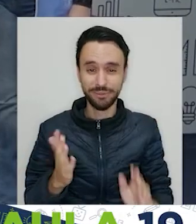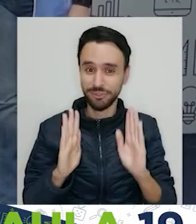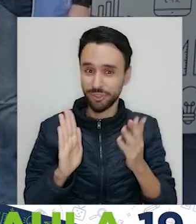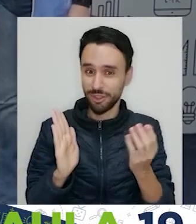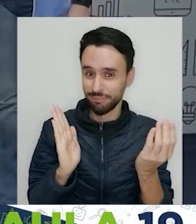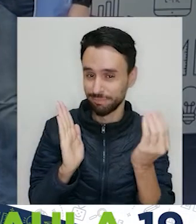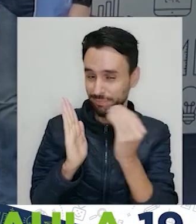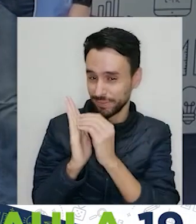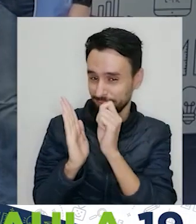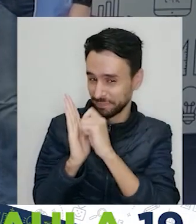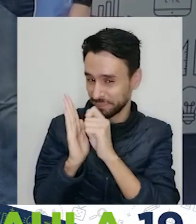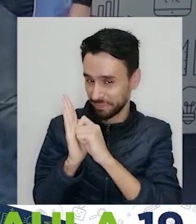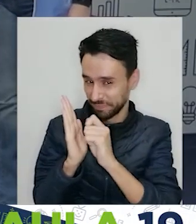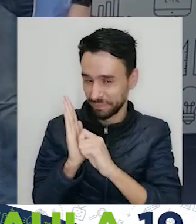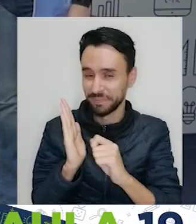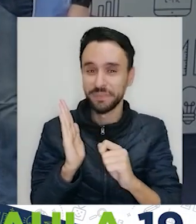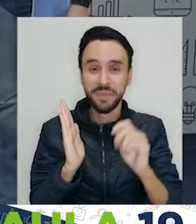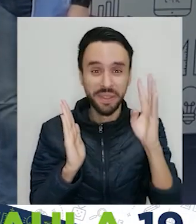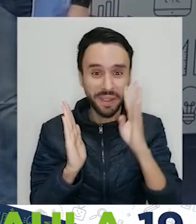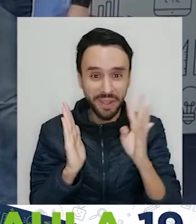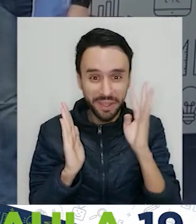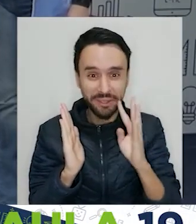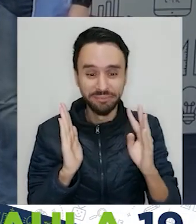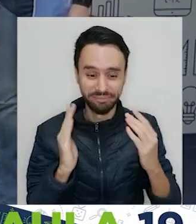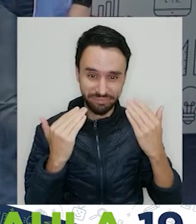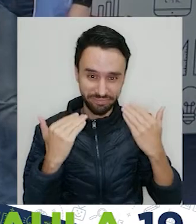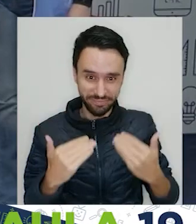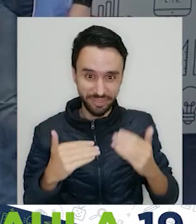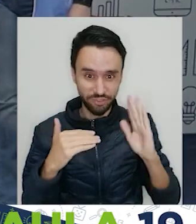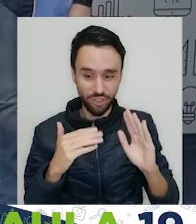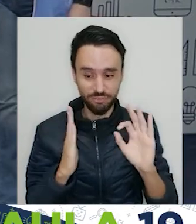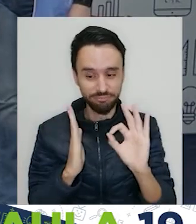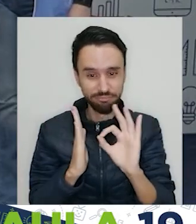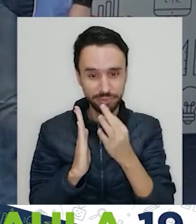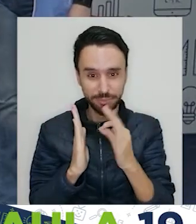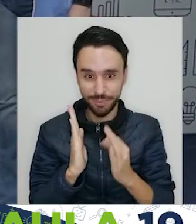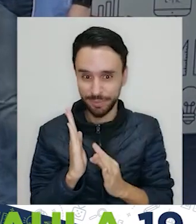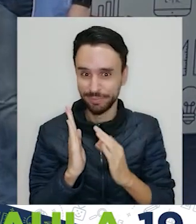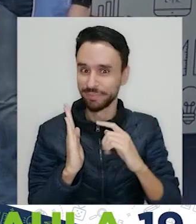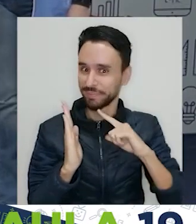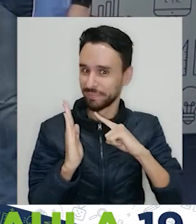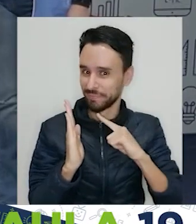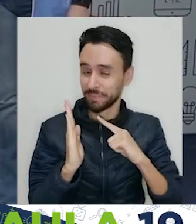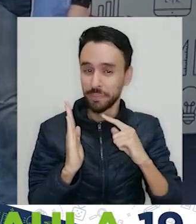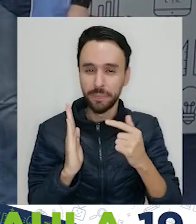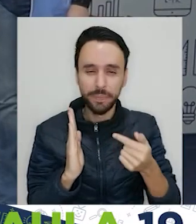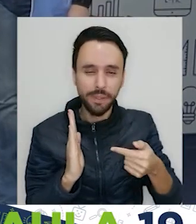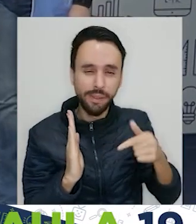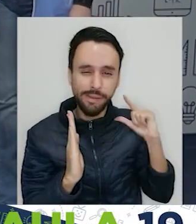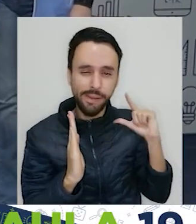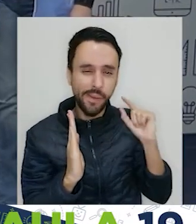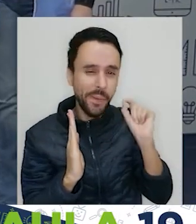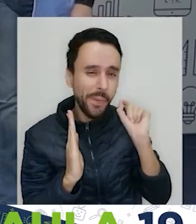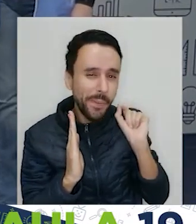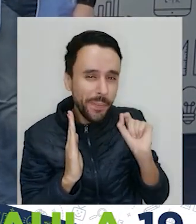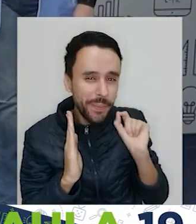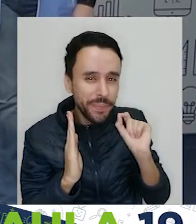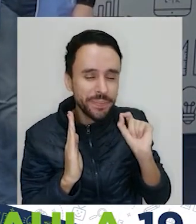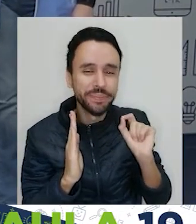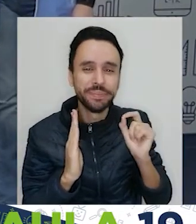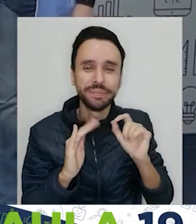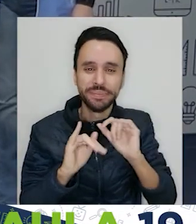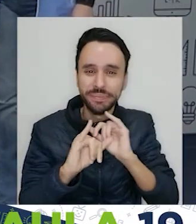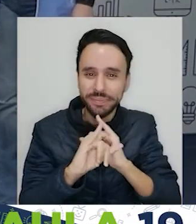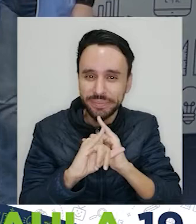Caderno de vocês? Legal, a professora Márcia já vai corrigir aí com vocês. Mas antes eu quero falar